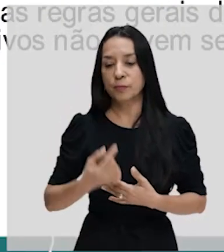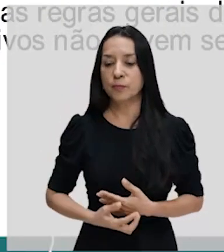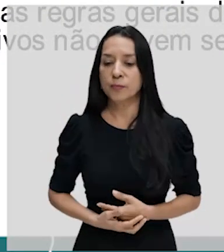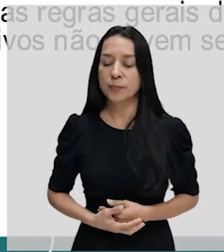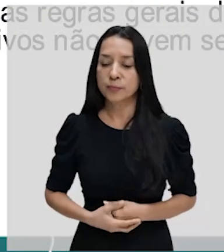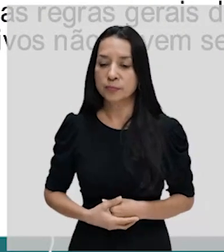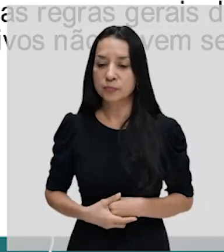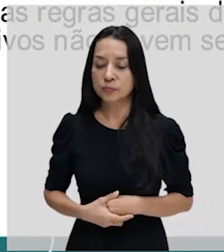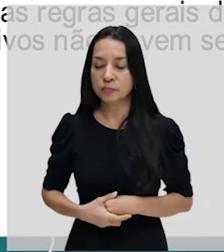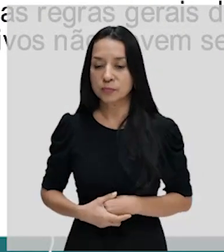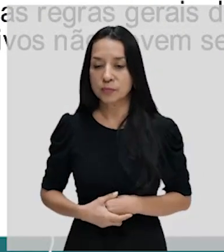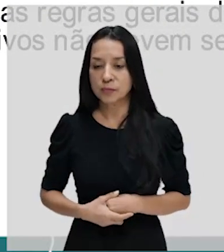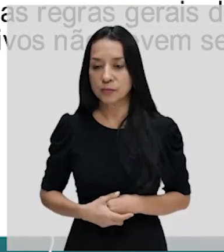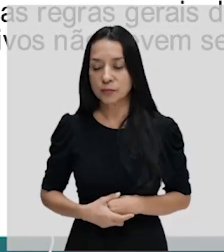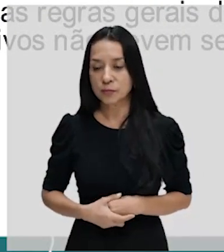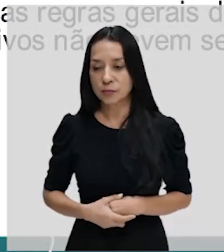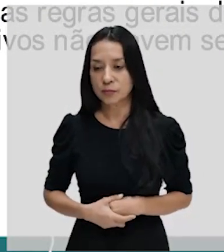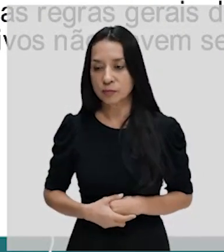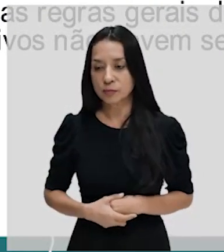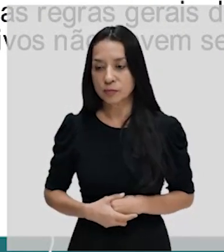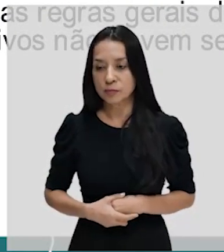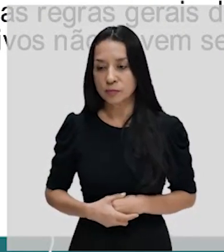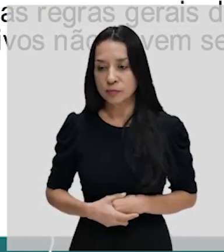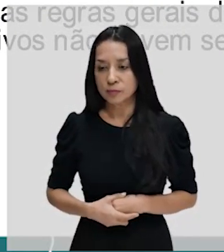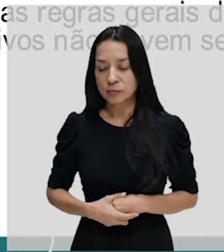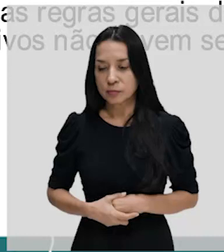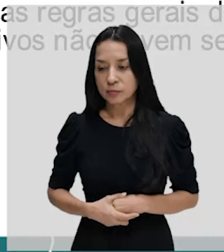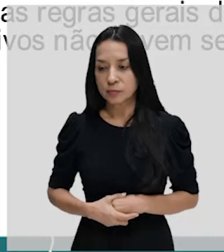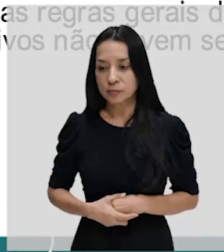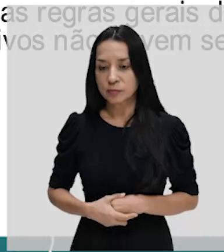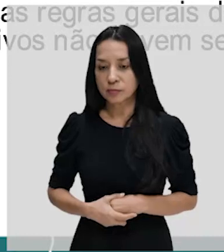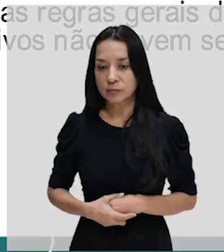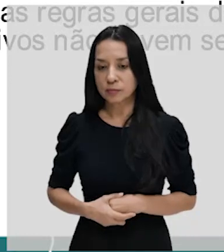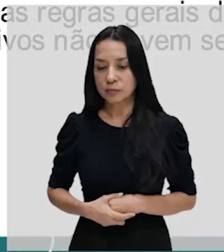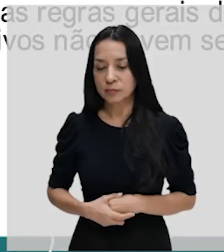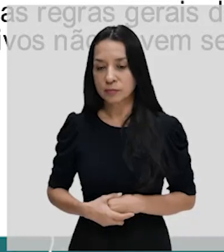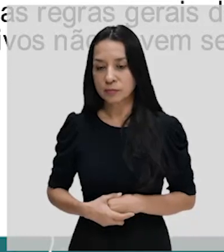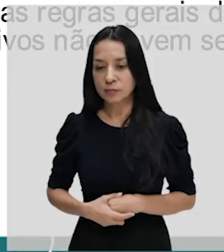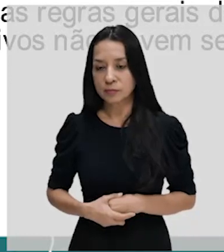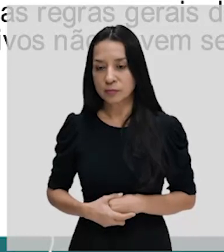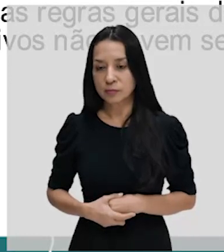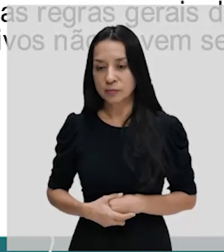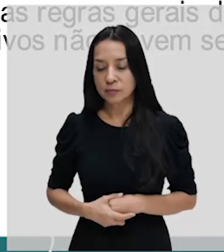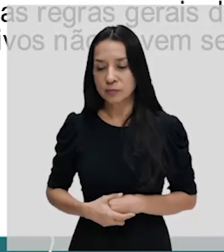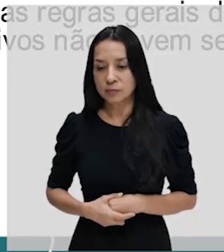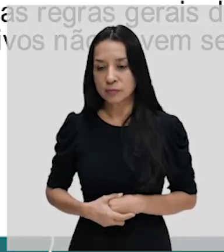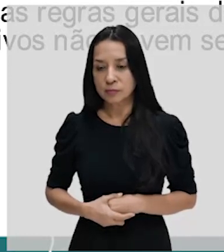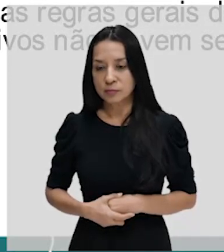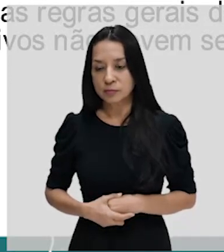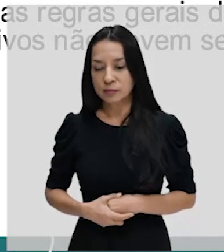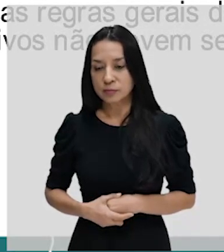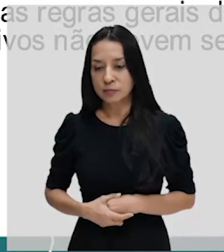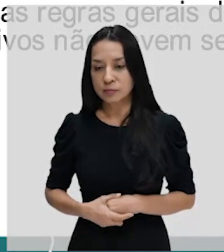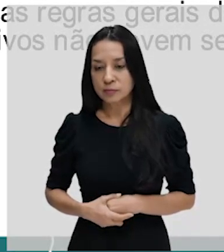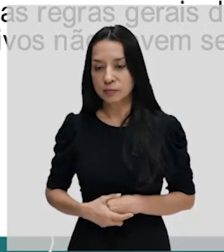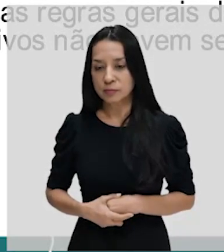demonstrativos são usados para reemplazar o nome.